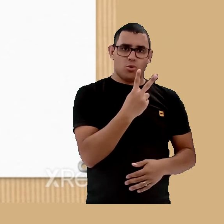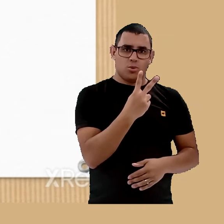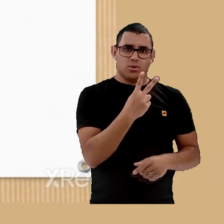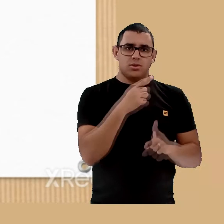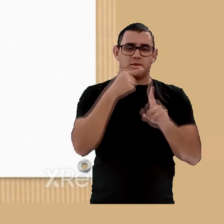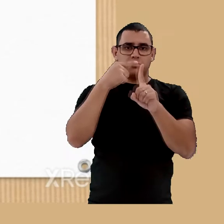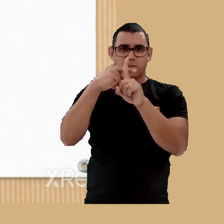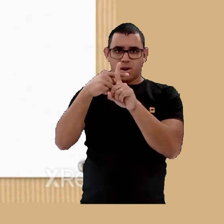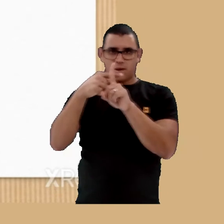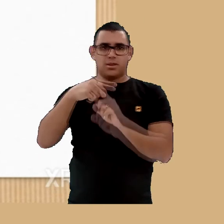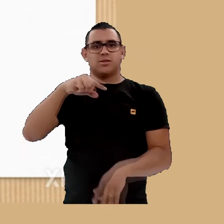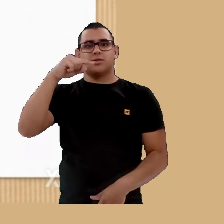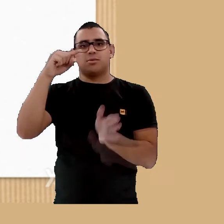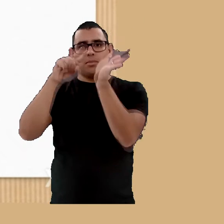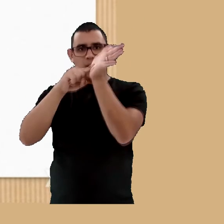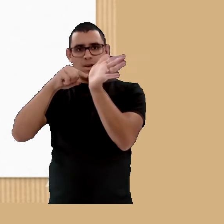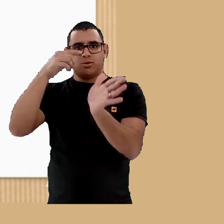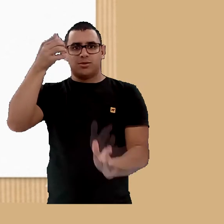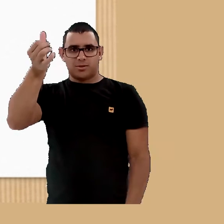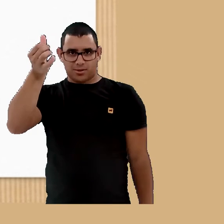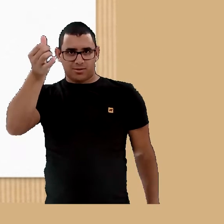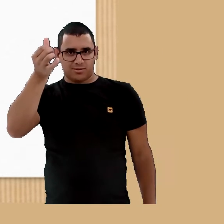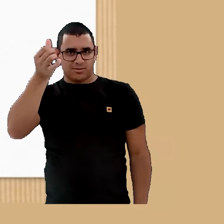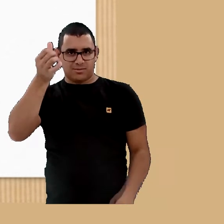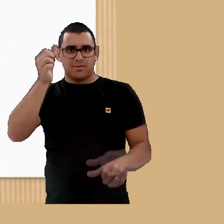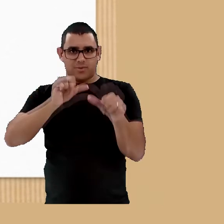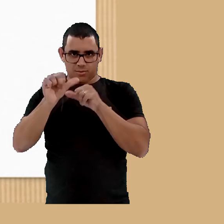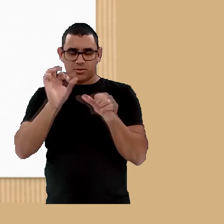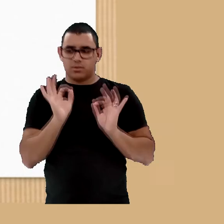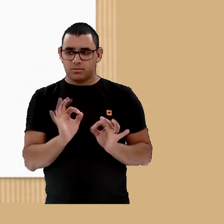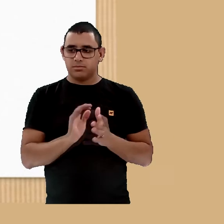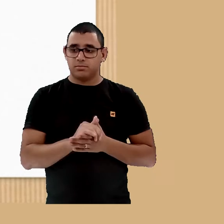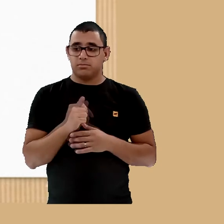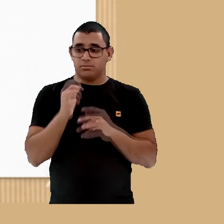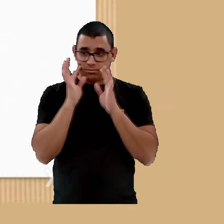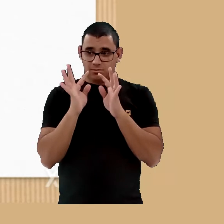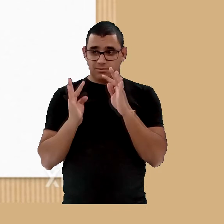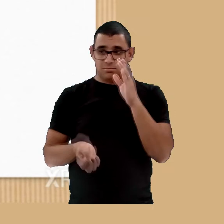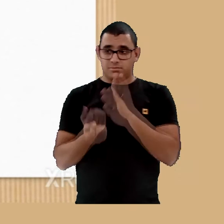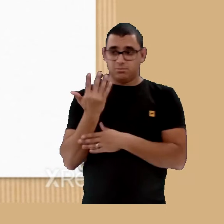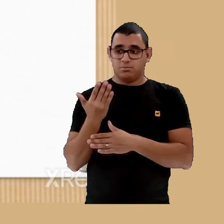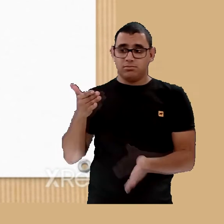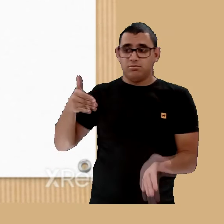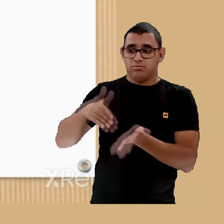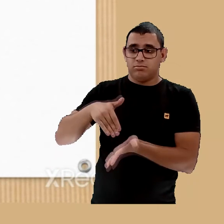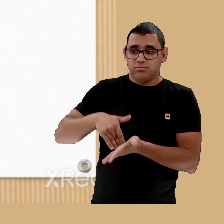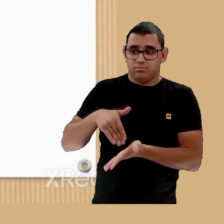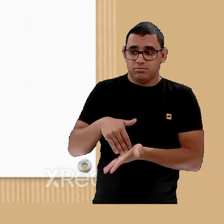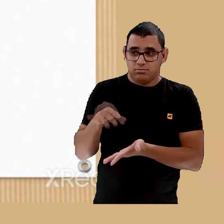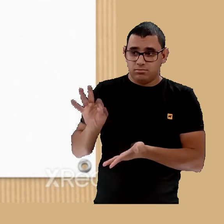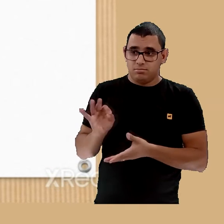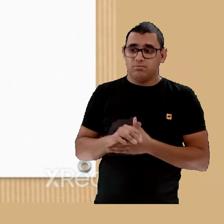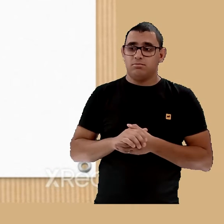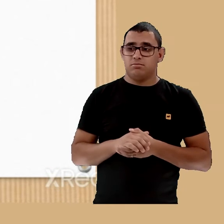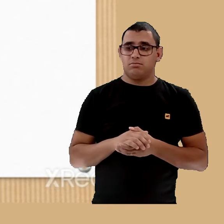Observem que 0,36 elevado, multiplicado por 10